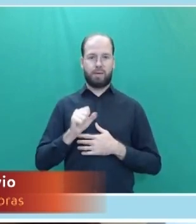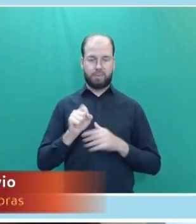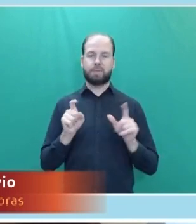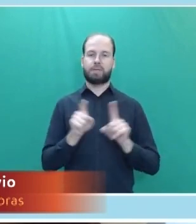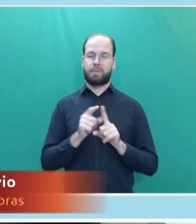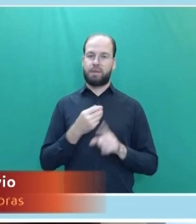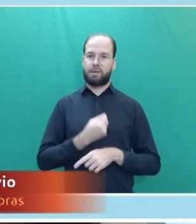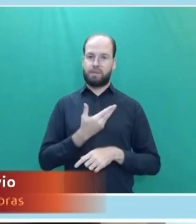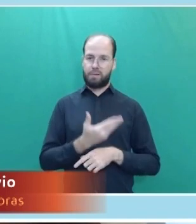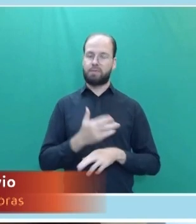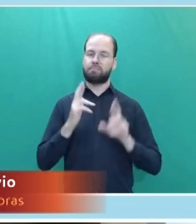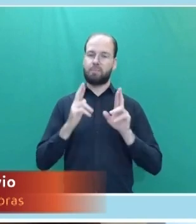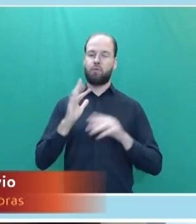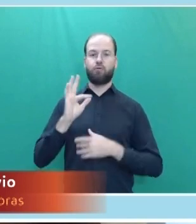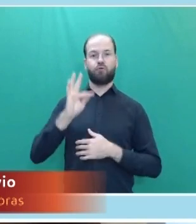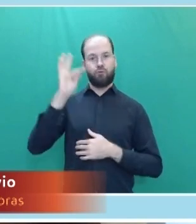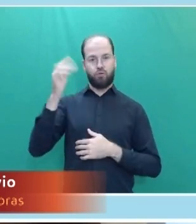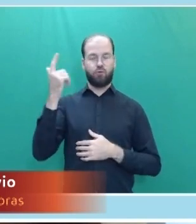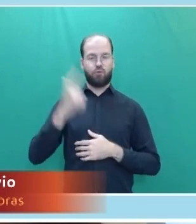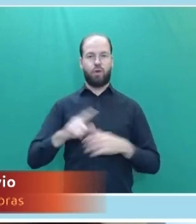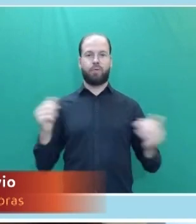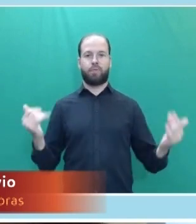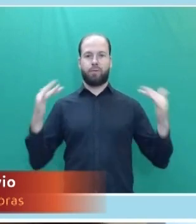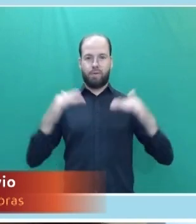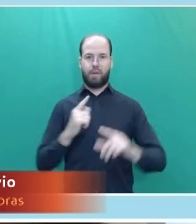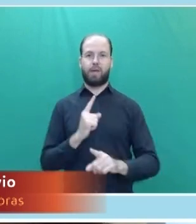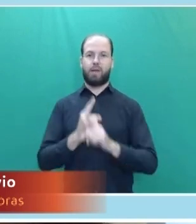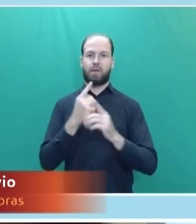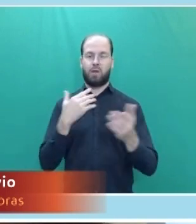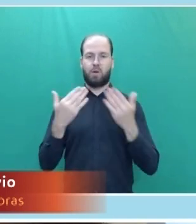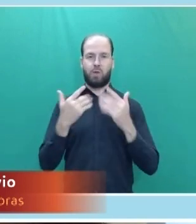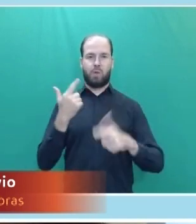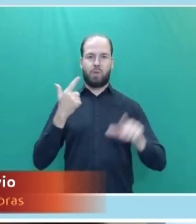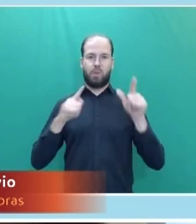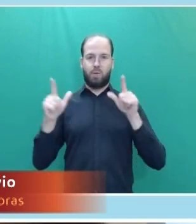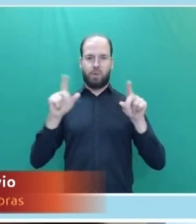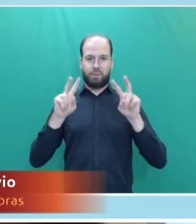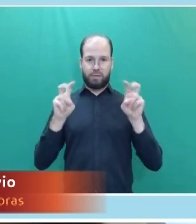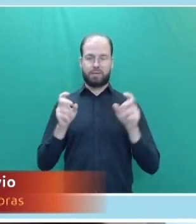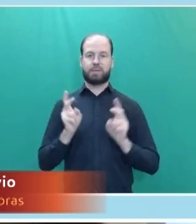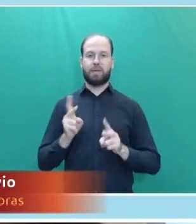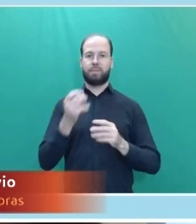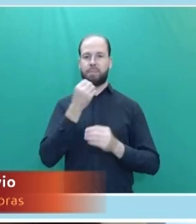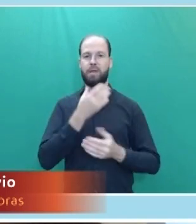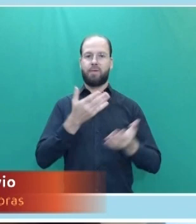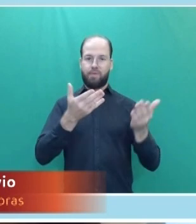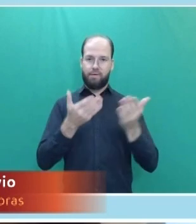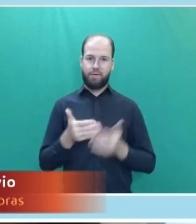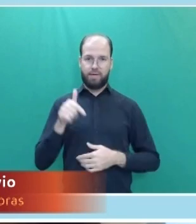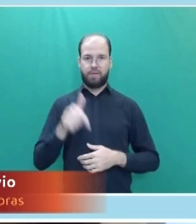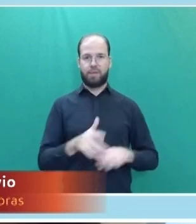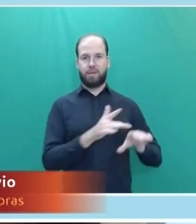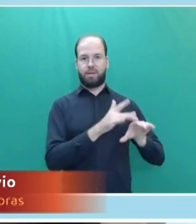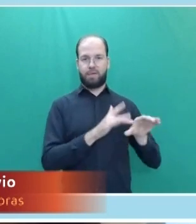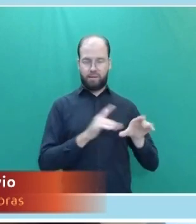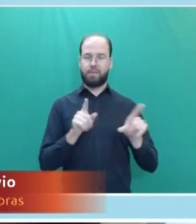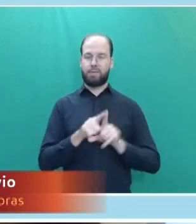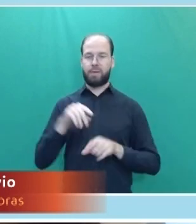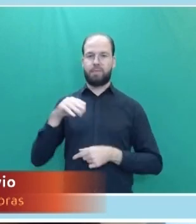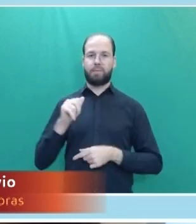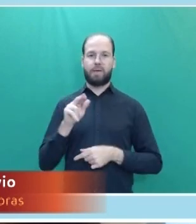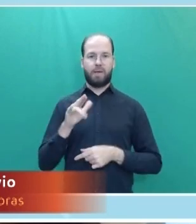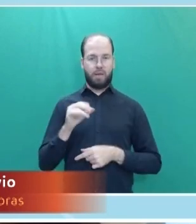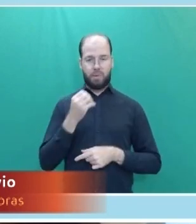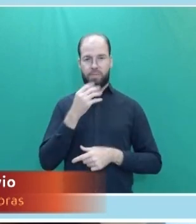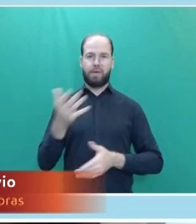possa voltar a conversar em outros momentos sobre outras temáticas. Você vai ser sempre bem-vinda aqui no Conexões, assim como o Mário. Grande prazer poder ter